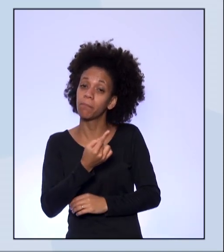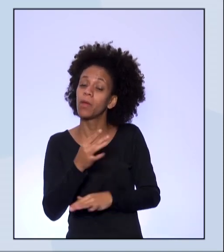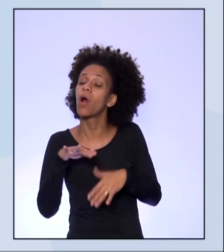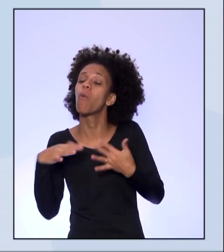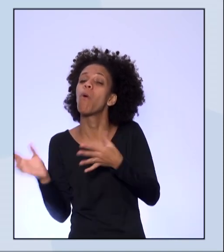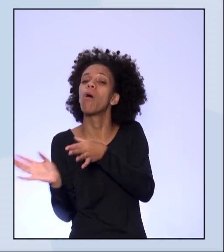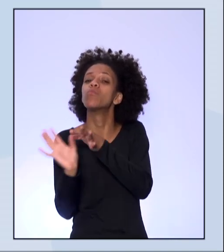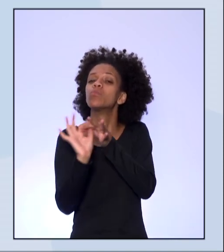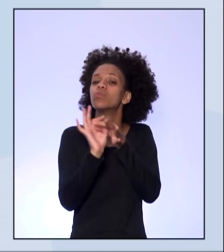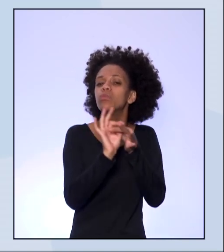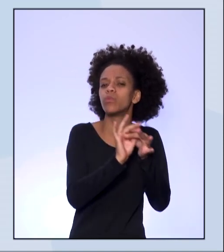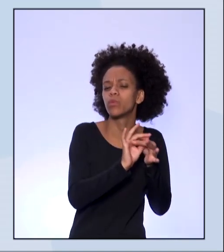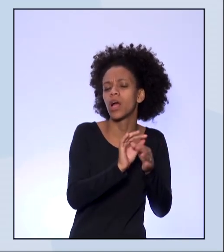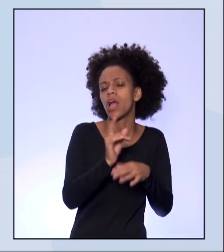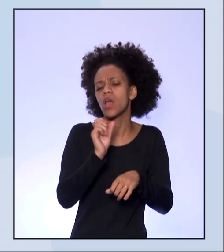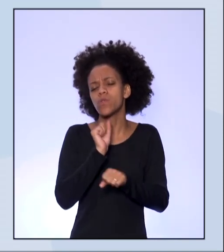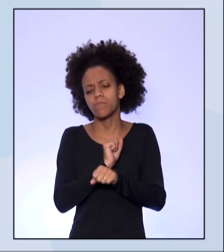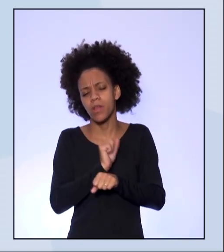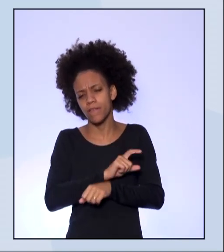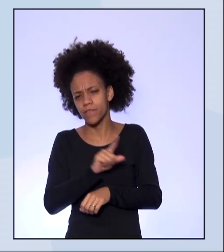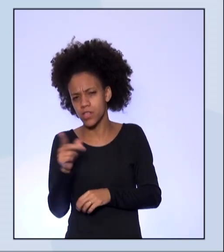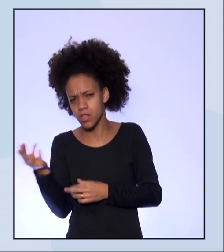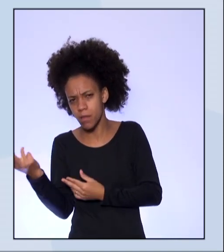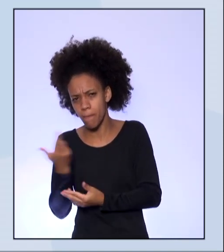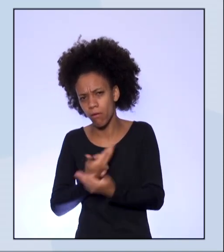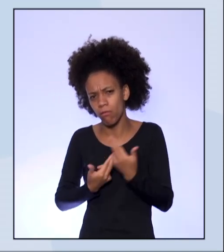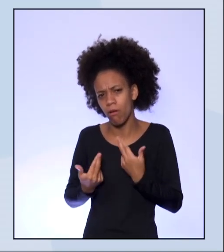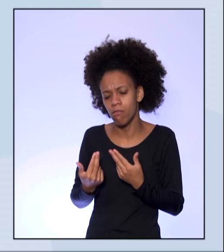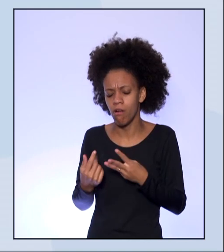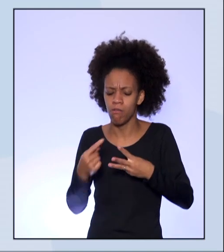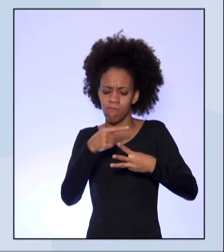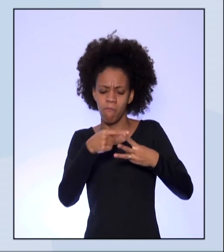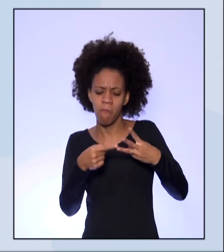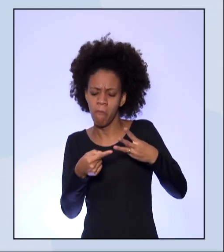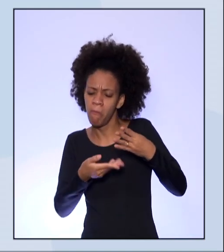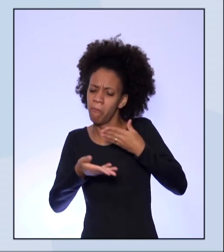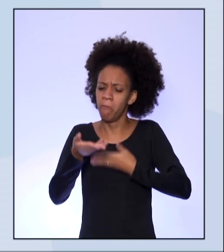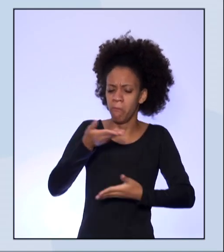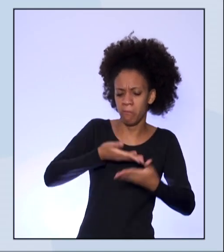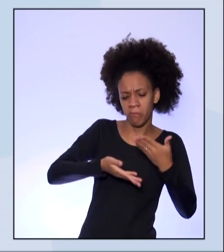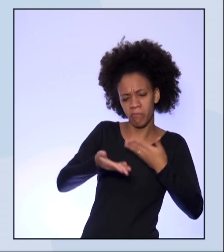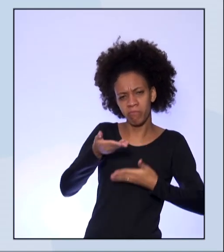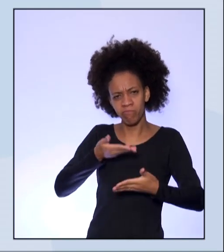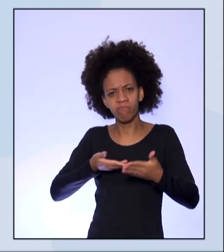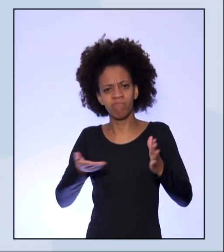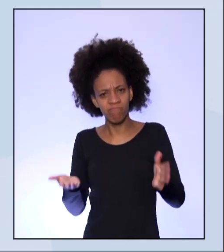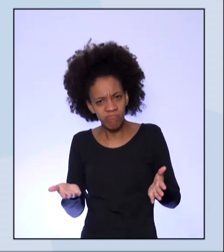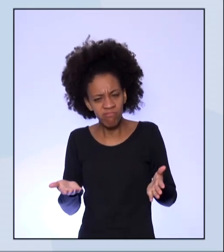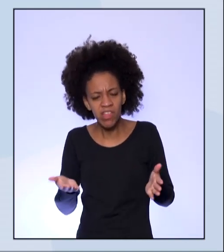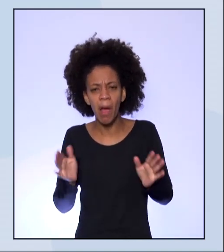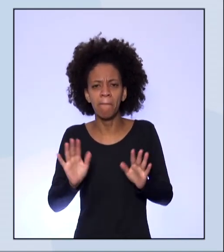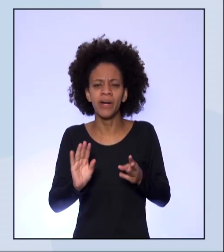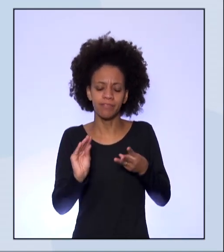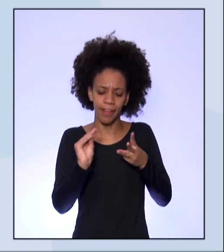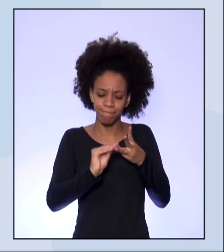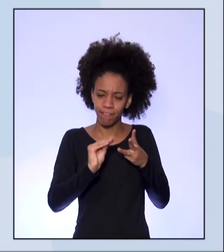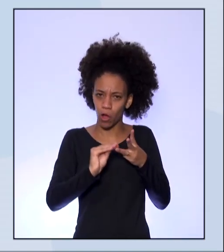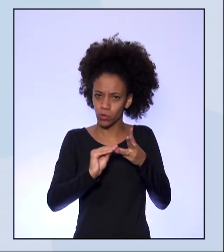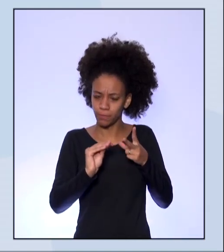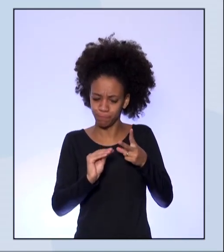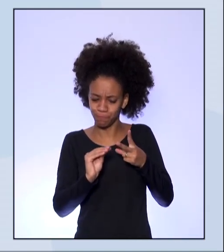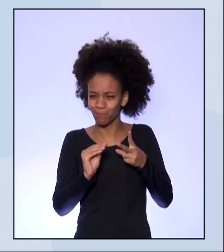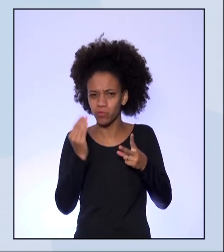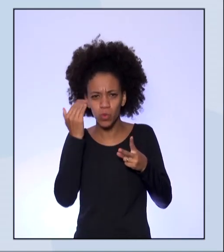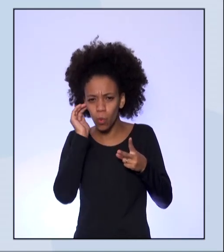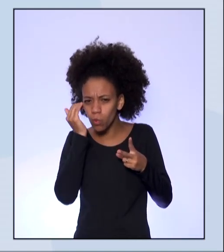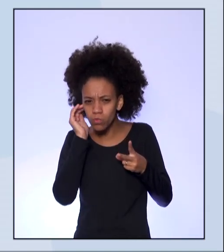três? Eu esperava que vocês dissessem que eles três dialogam entre si. Na ausência de um deles, a gente não entenderia